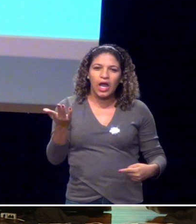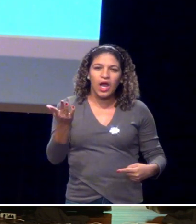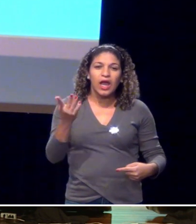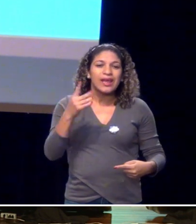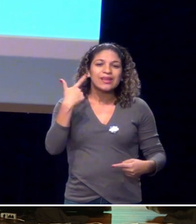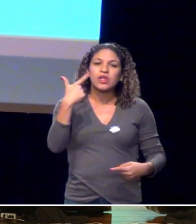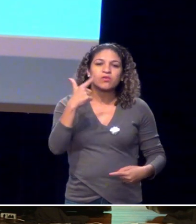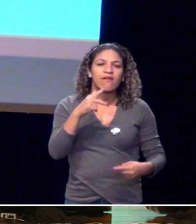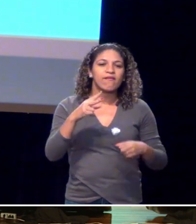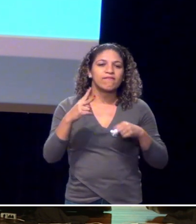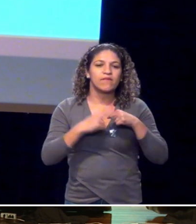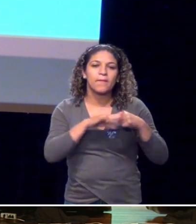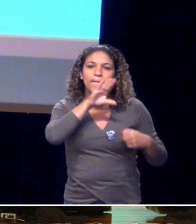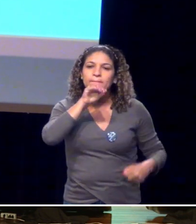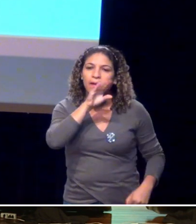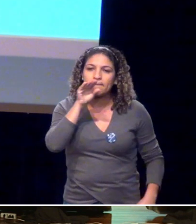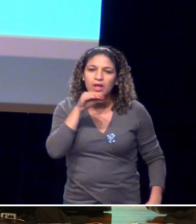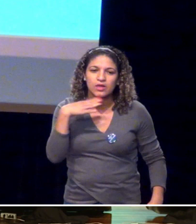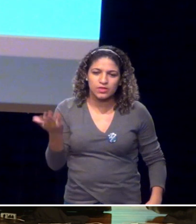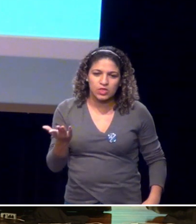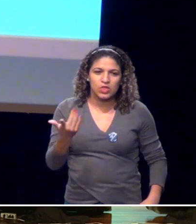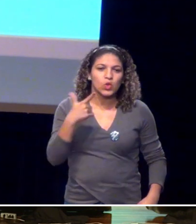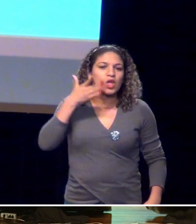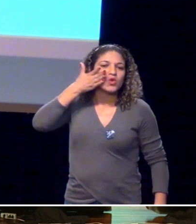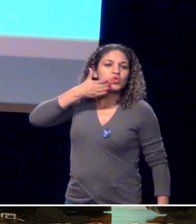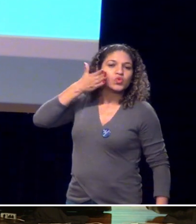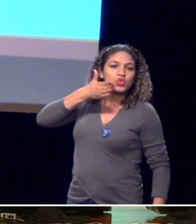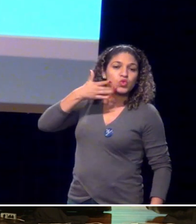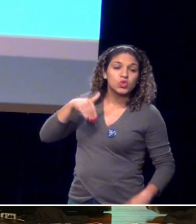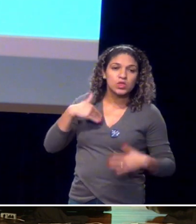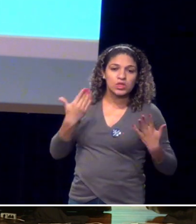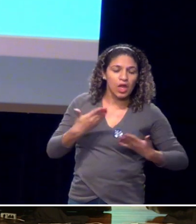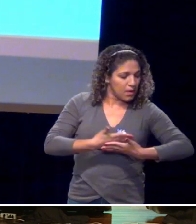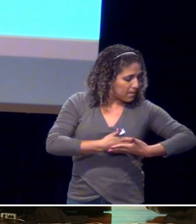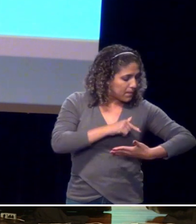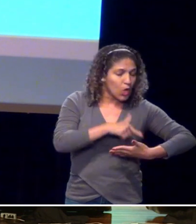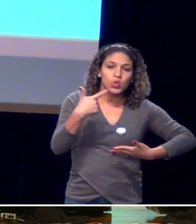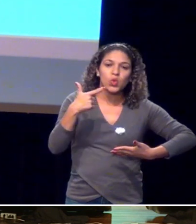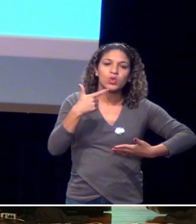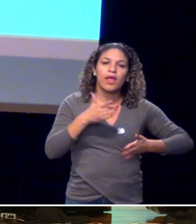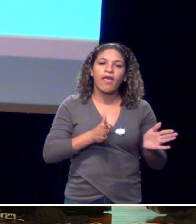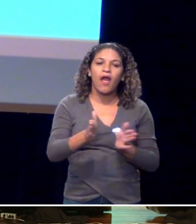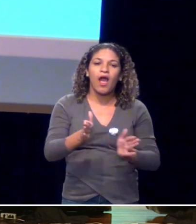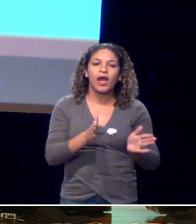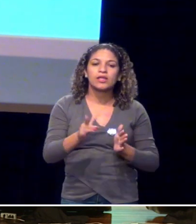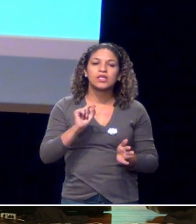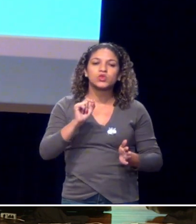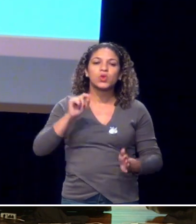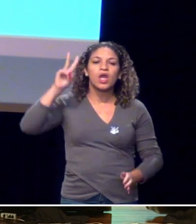é verbal, que também constitui o discurso. E, com isso, ele não tem acesso às